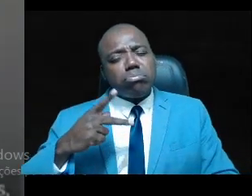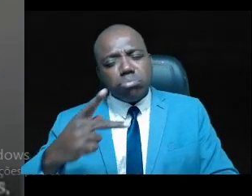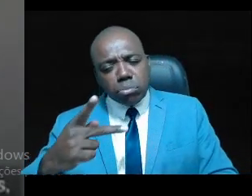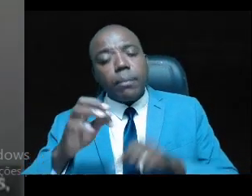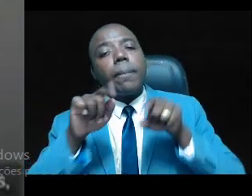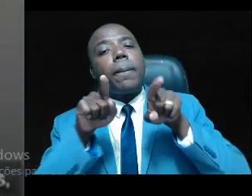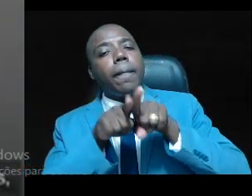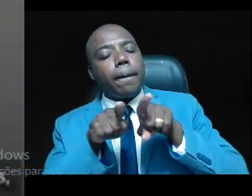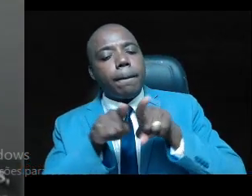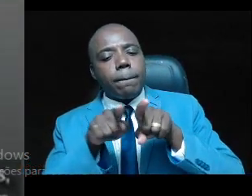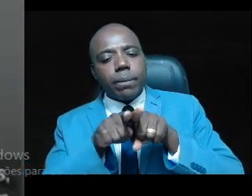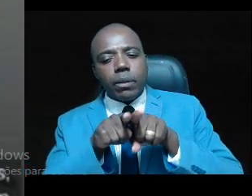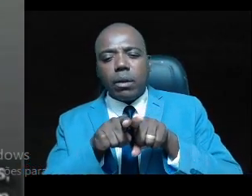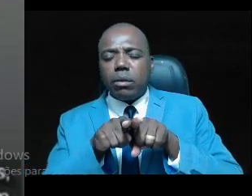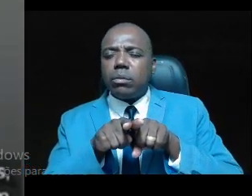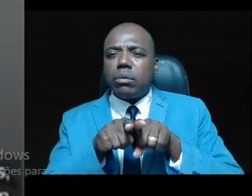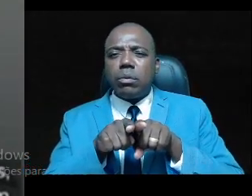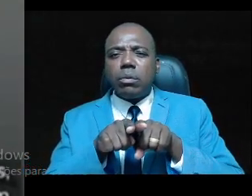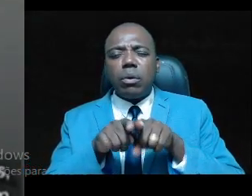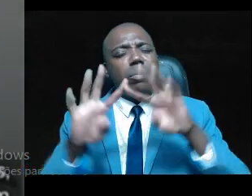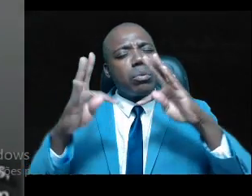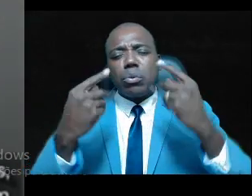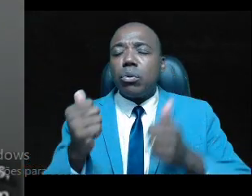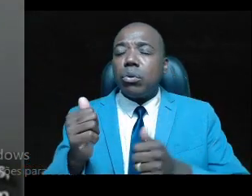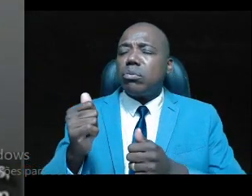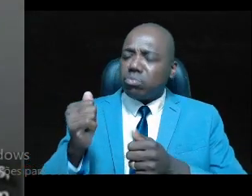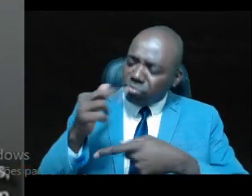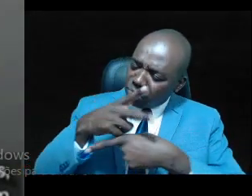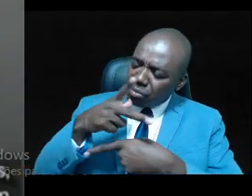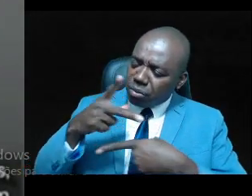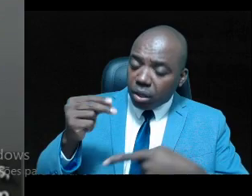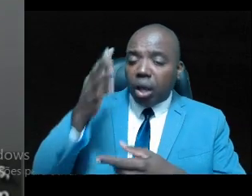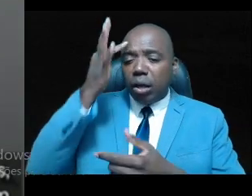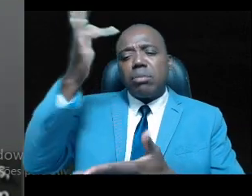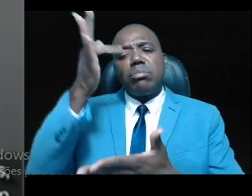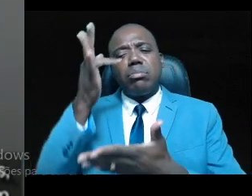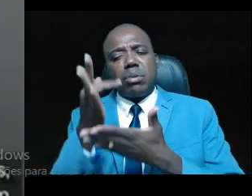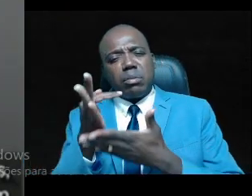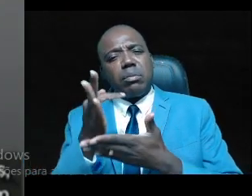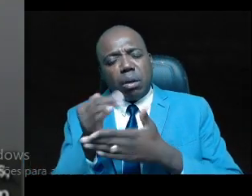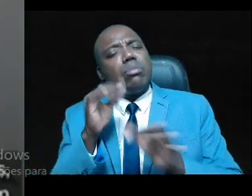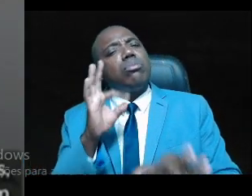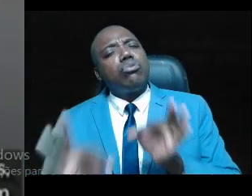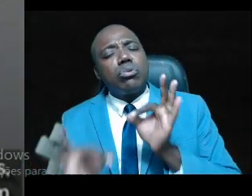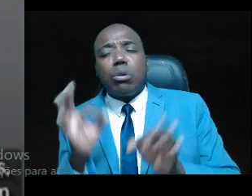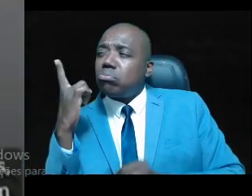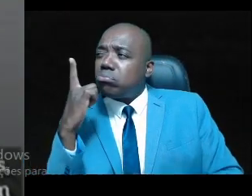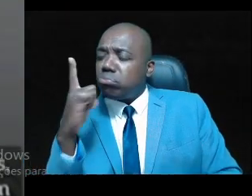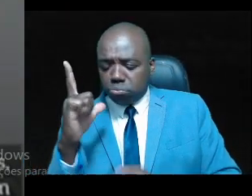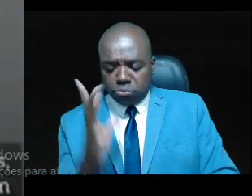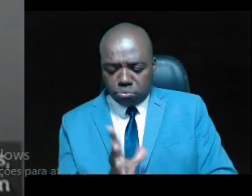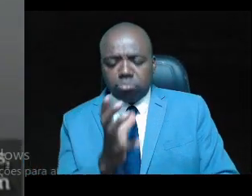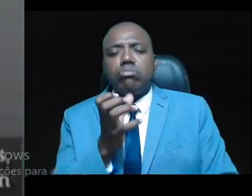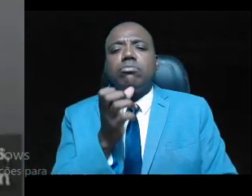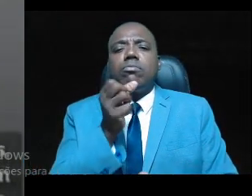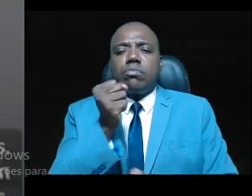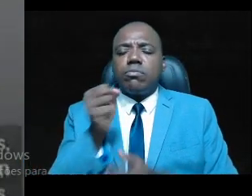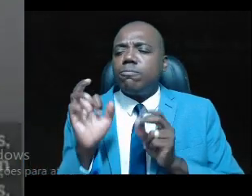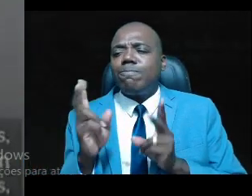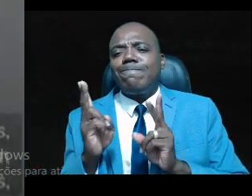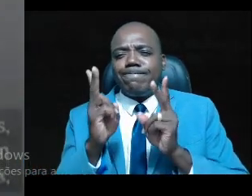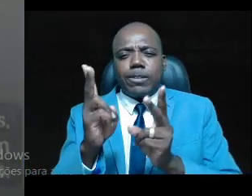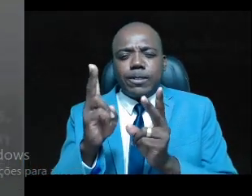Os quais pela fé venceram o reino, praticaram a justiça, alcançaram as promessas, fecharam a boca